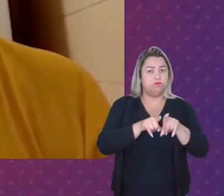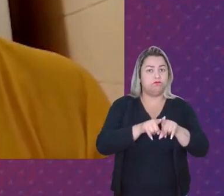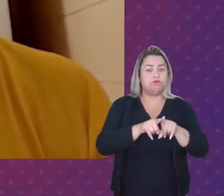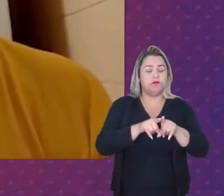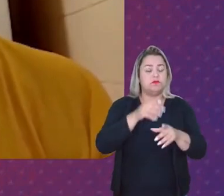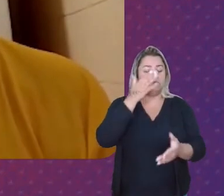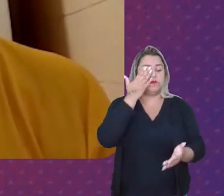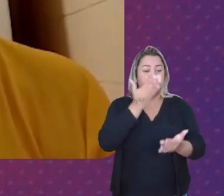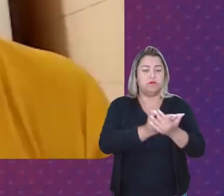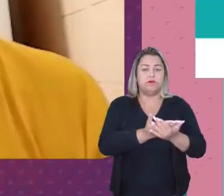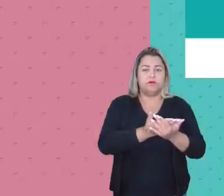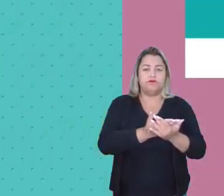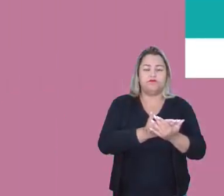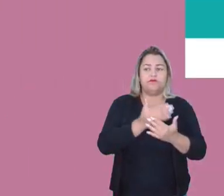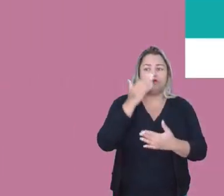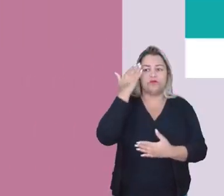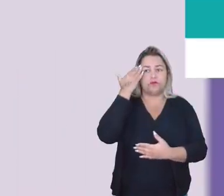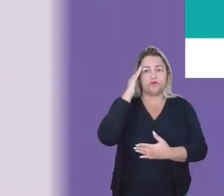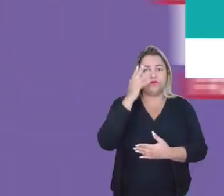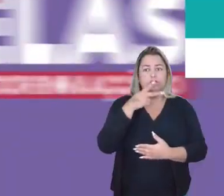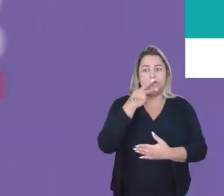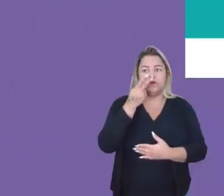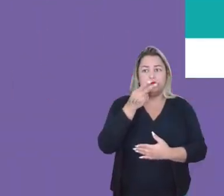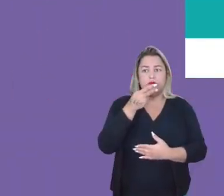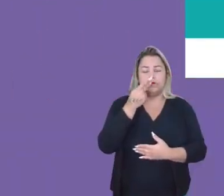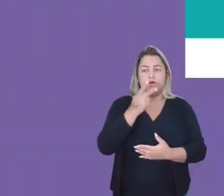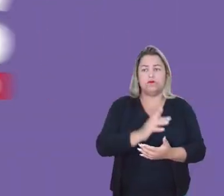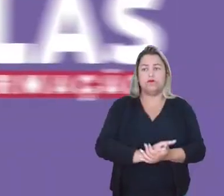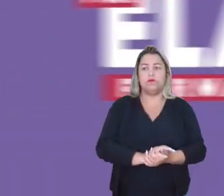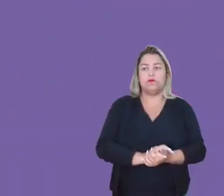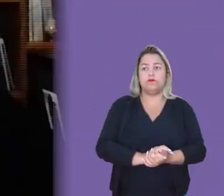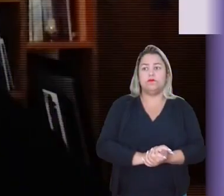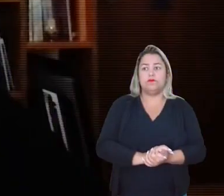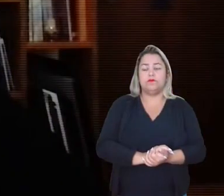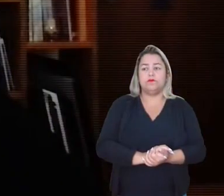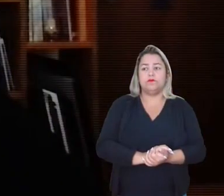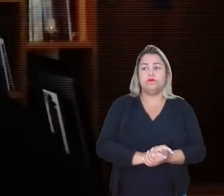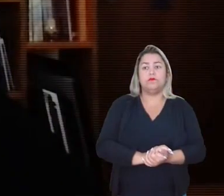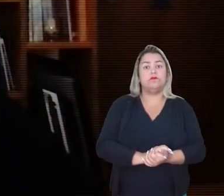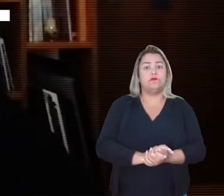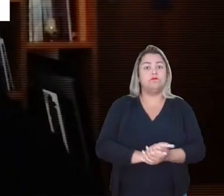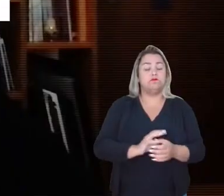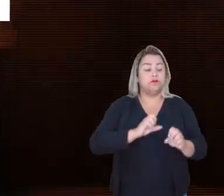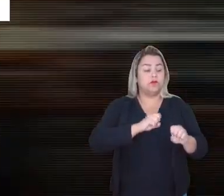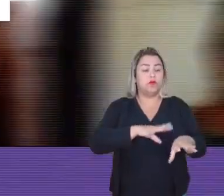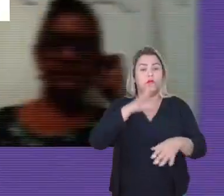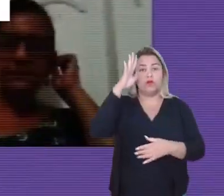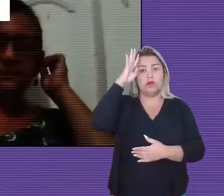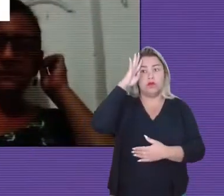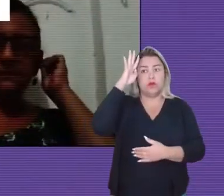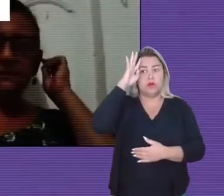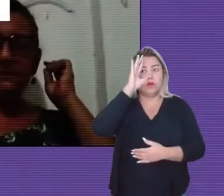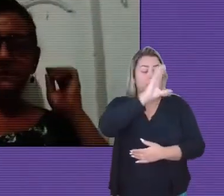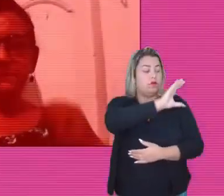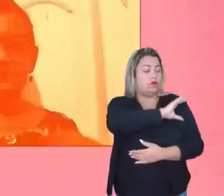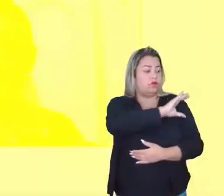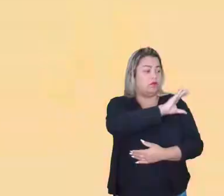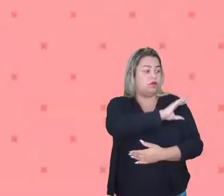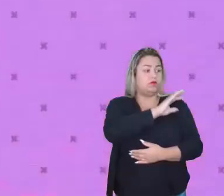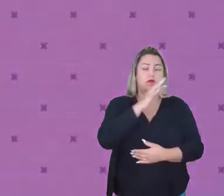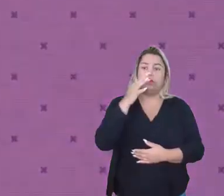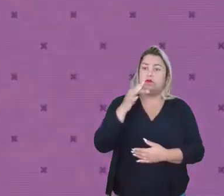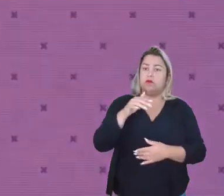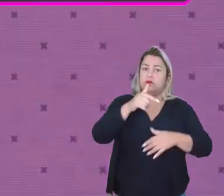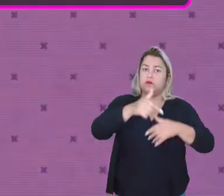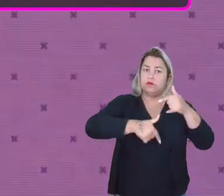que foi bem compreensível o que eu falei. Na aula desta quarta-feira, a coordenadora da Federação Nacional